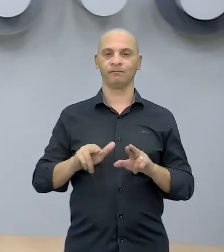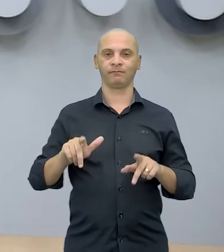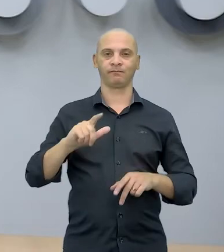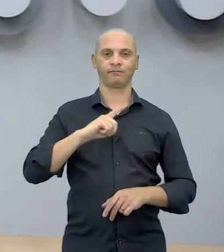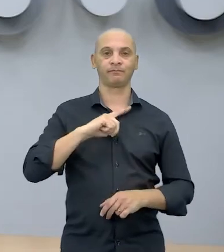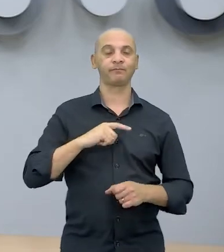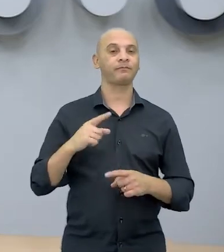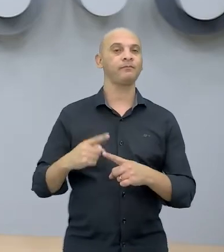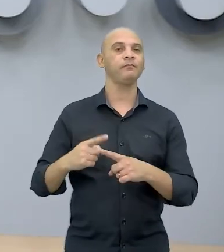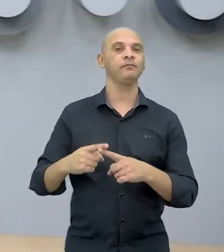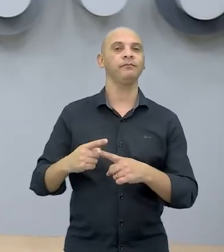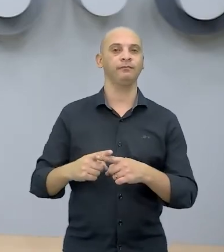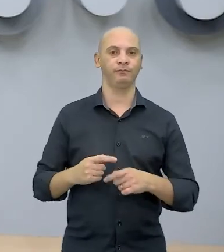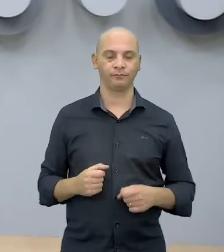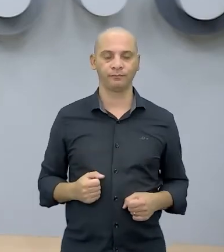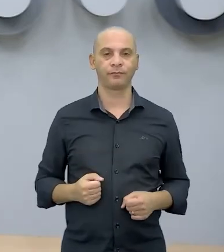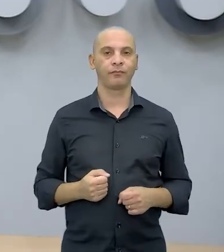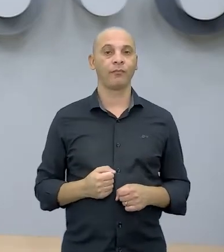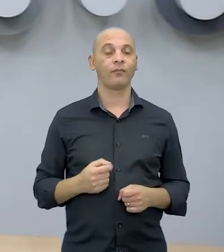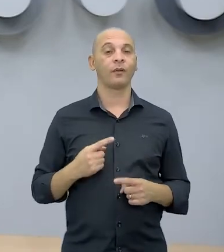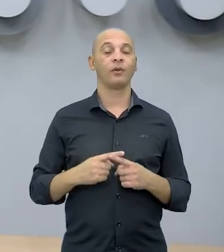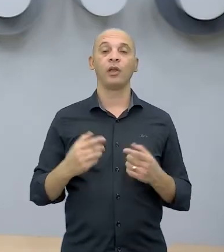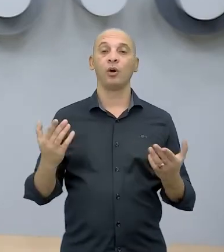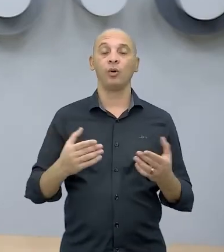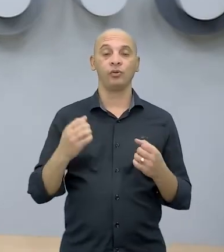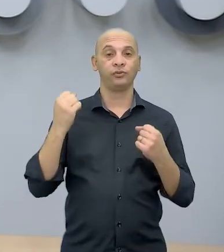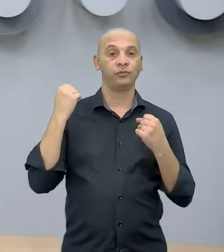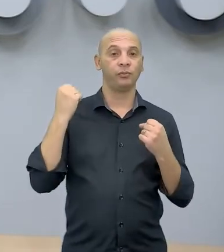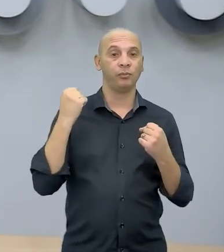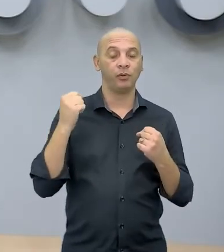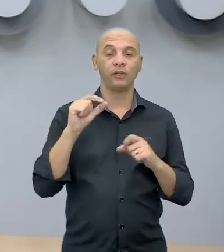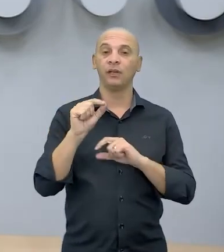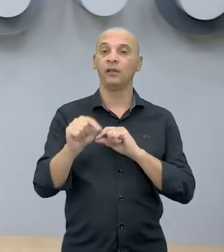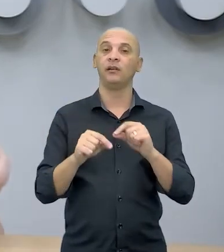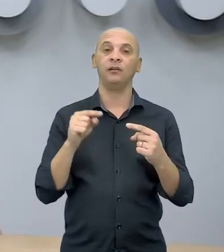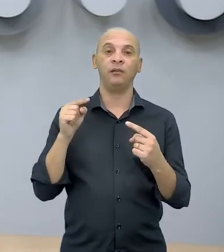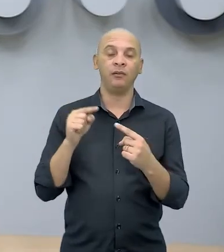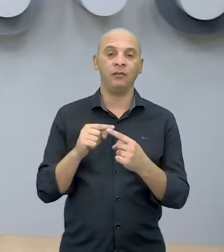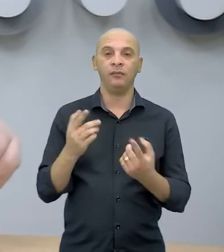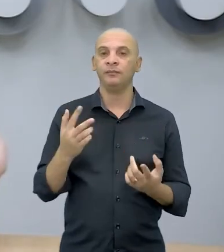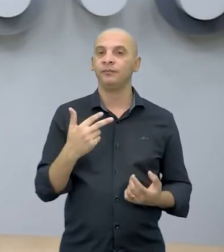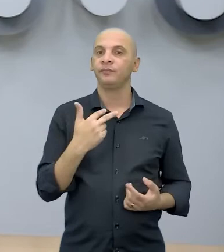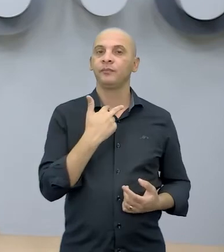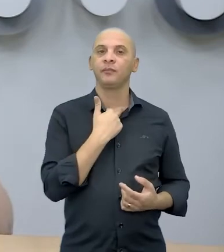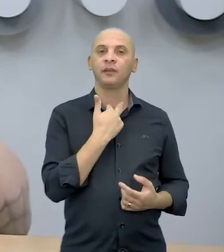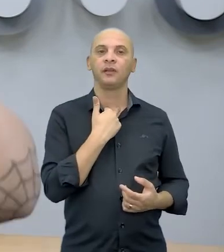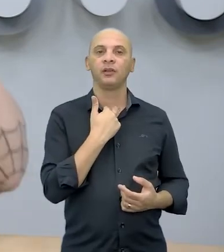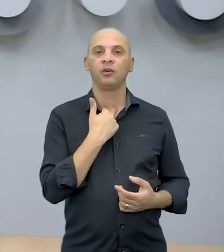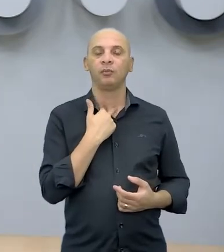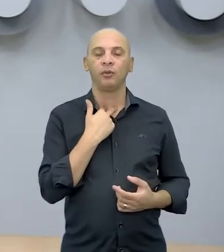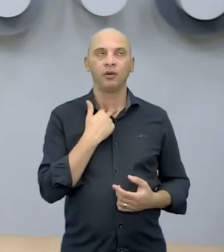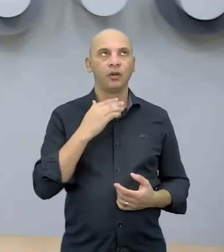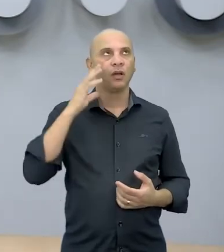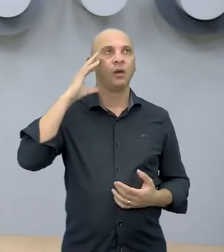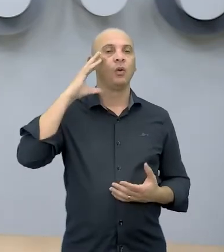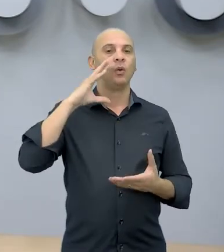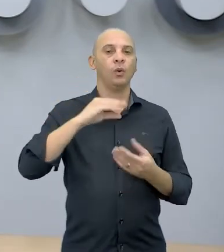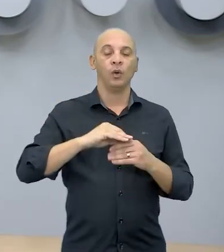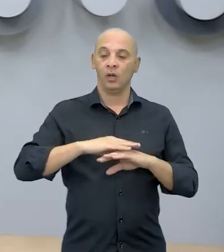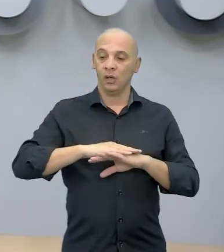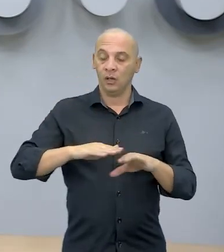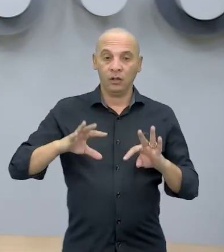antigamente. Por quê? Porque o poder hoje, diz a Zuboff, não pode mais ser resumido por esse